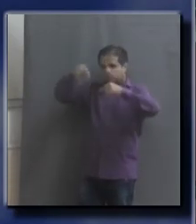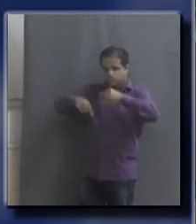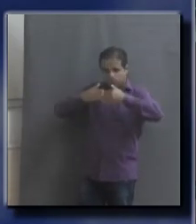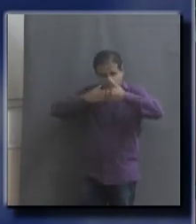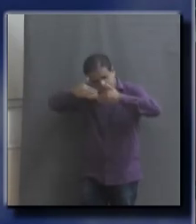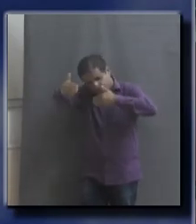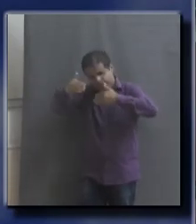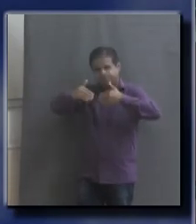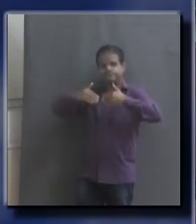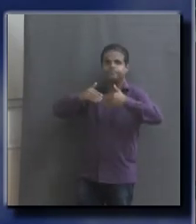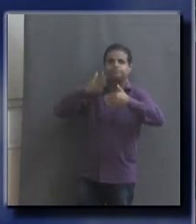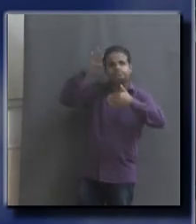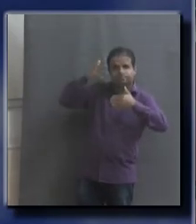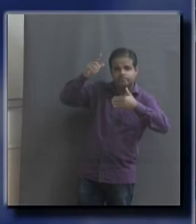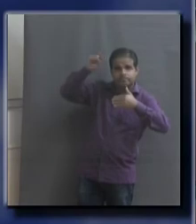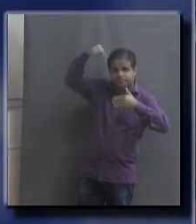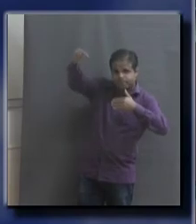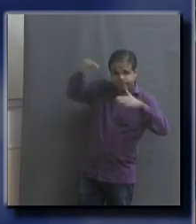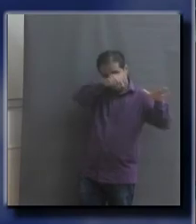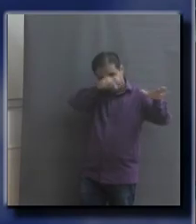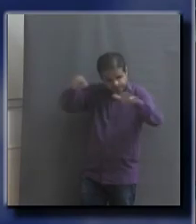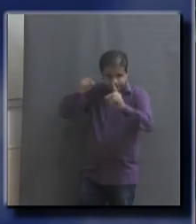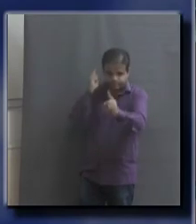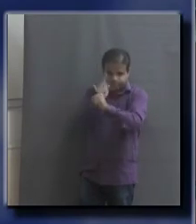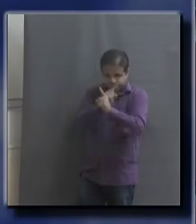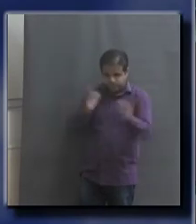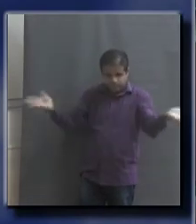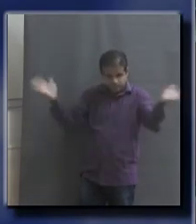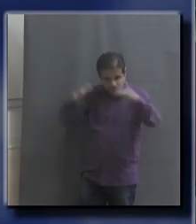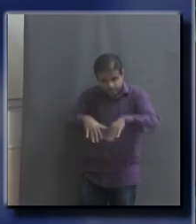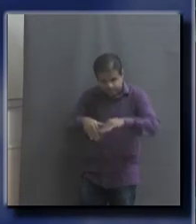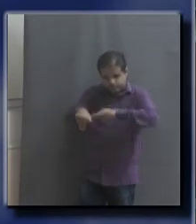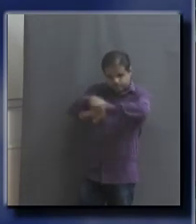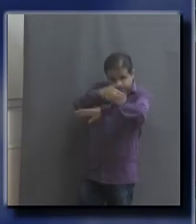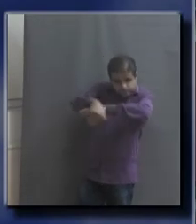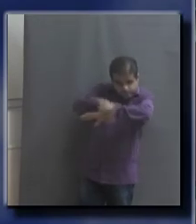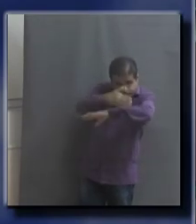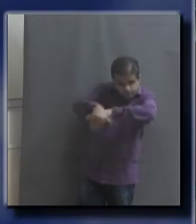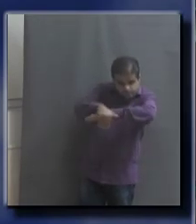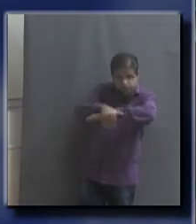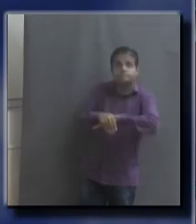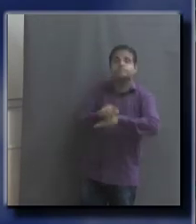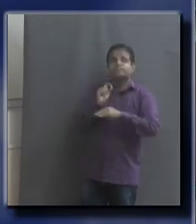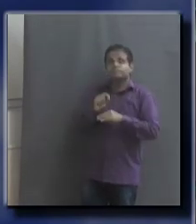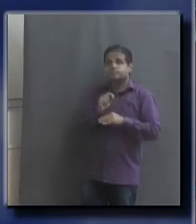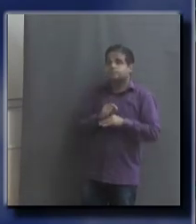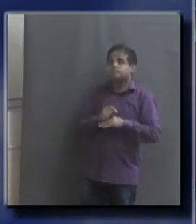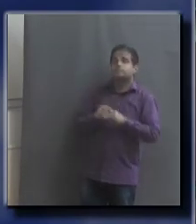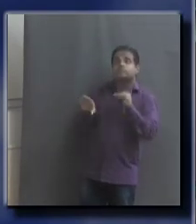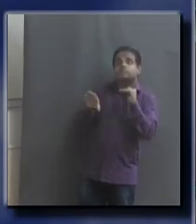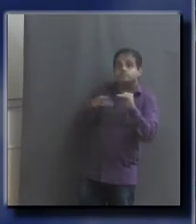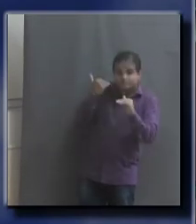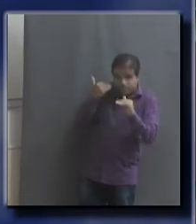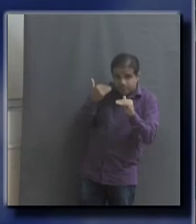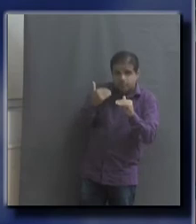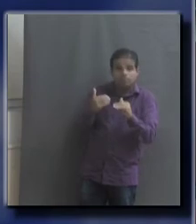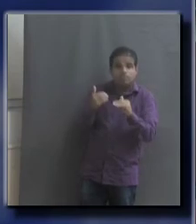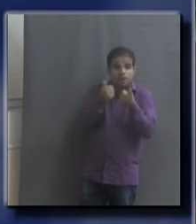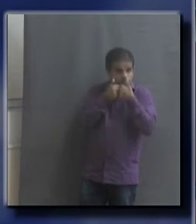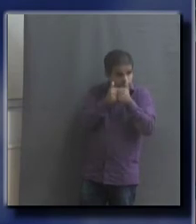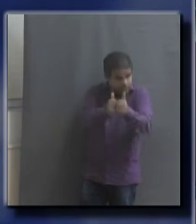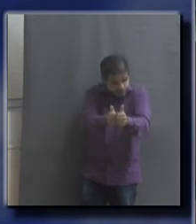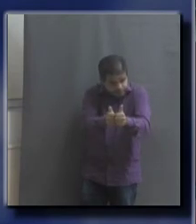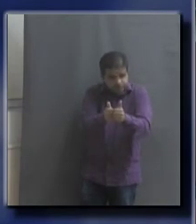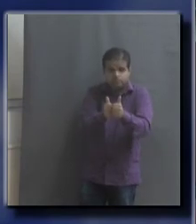durante essa nossa segunda etapa do nosso encontro. Então, o endereço para envio, né, para quem está